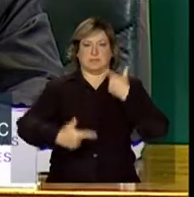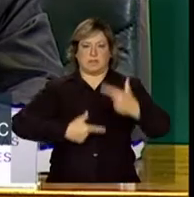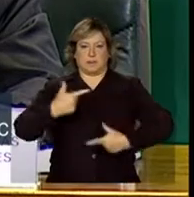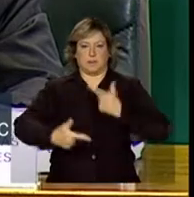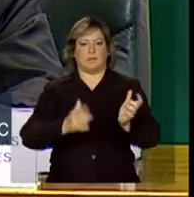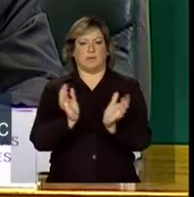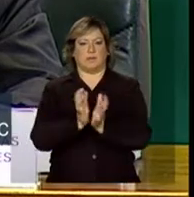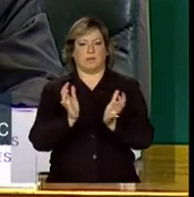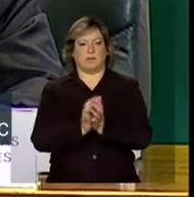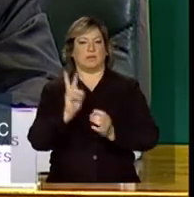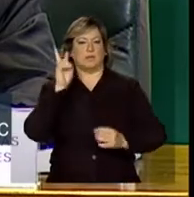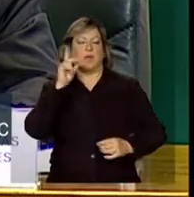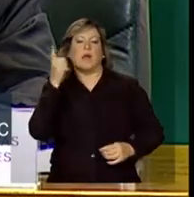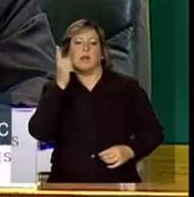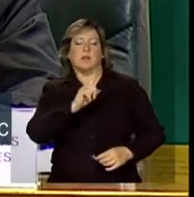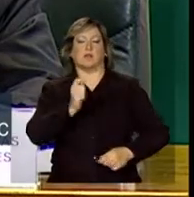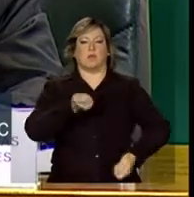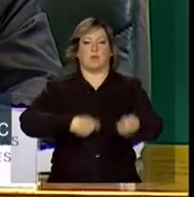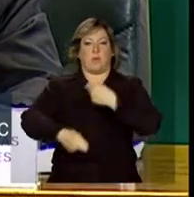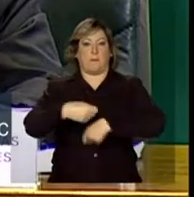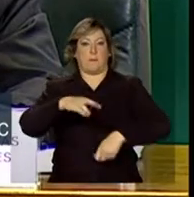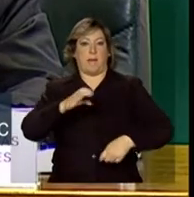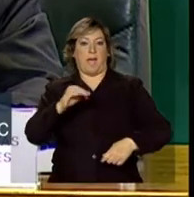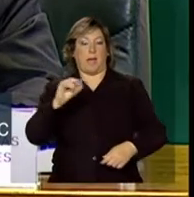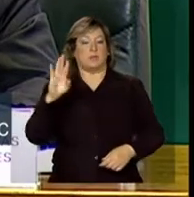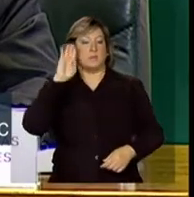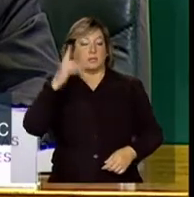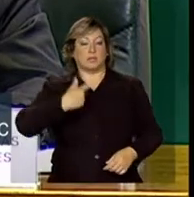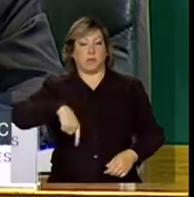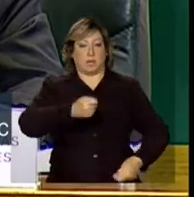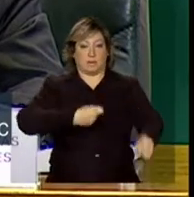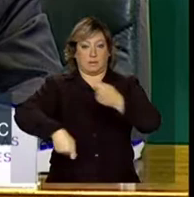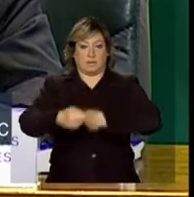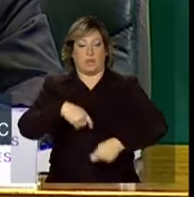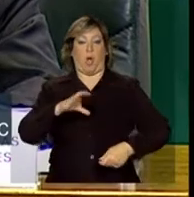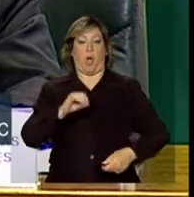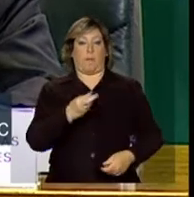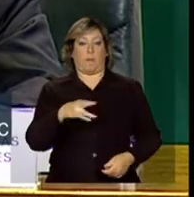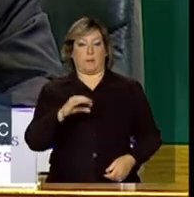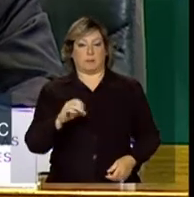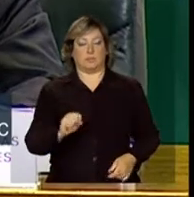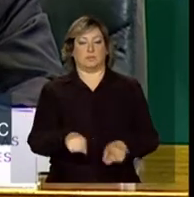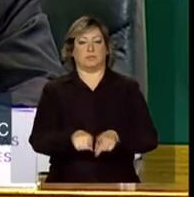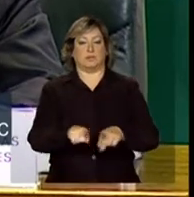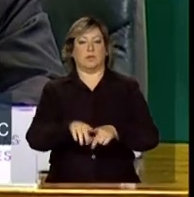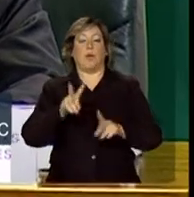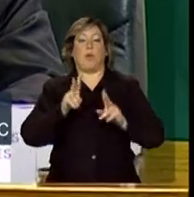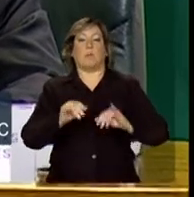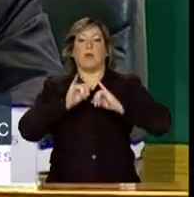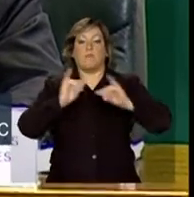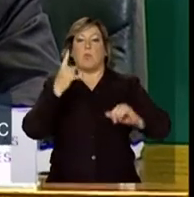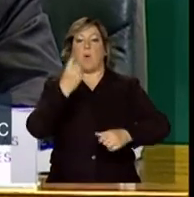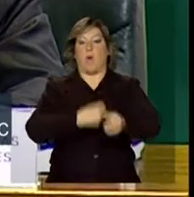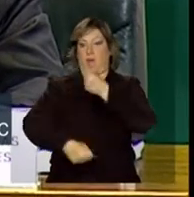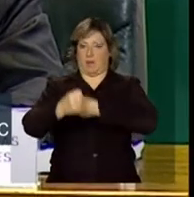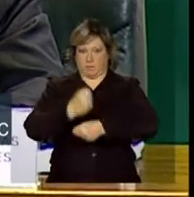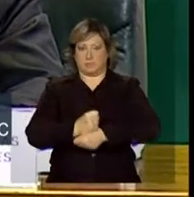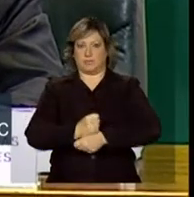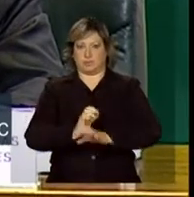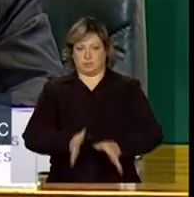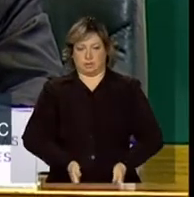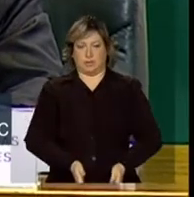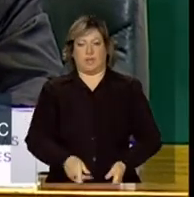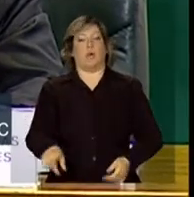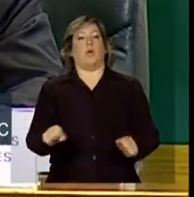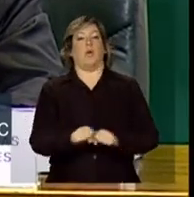do produto brasileiro o mercado de alguns dos nossos principais parceiros comerciais conforme enunciado a um ano com a